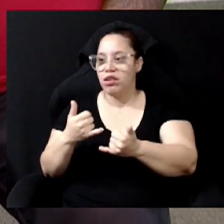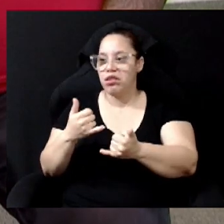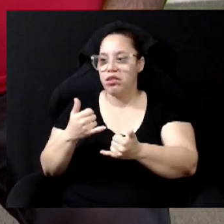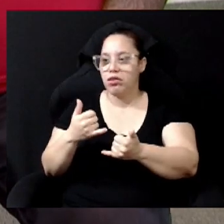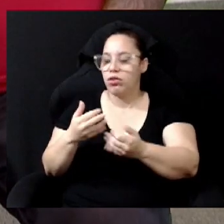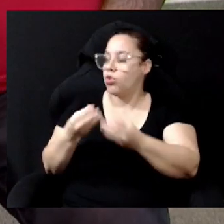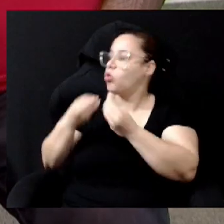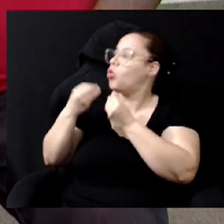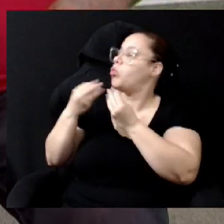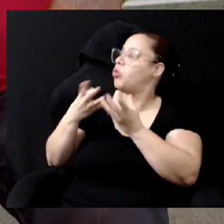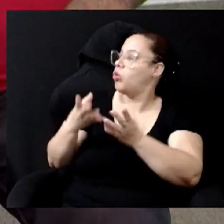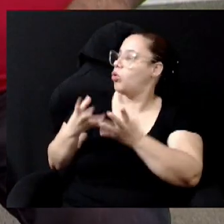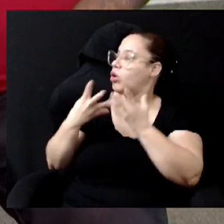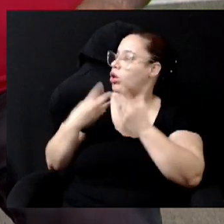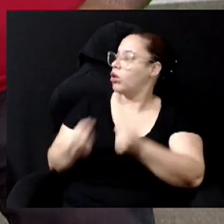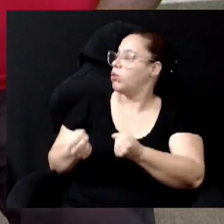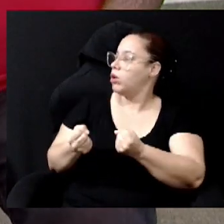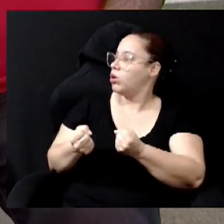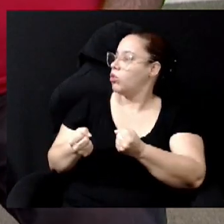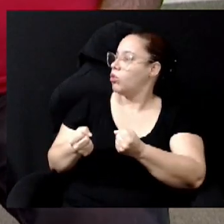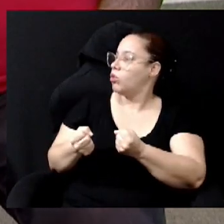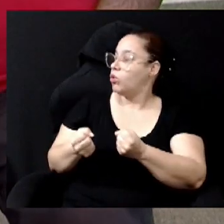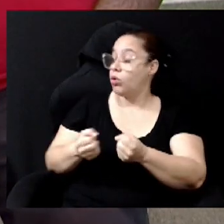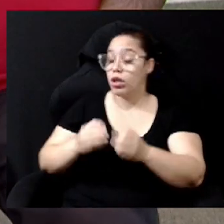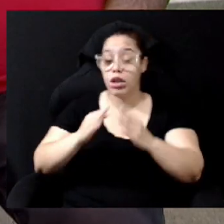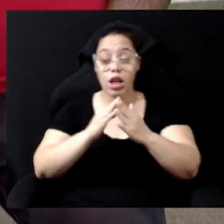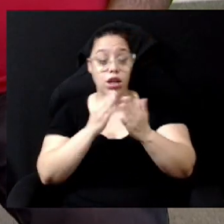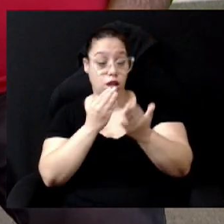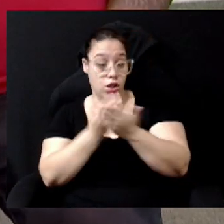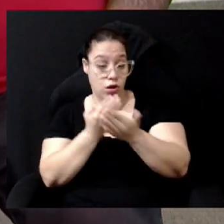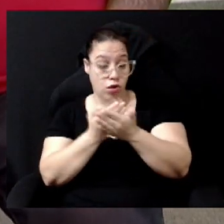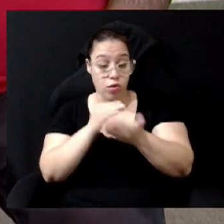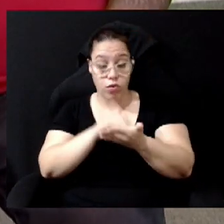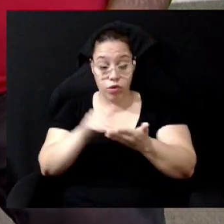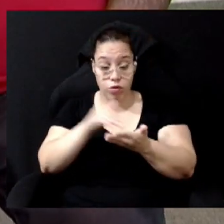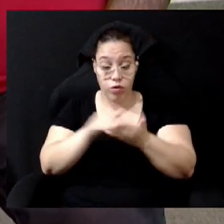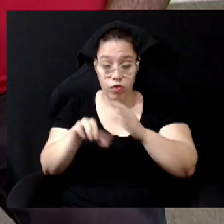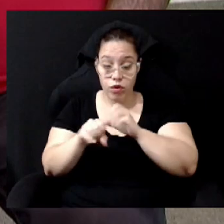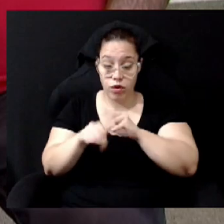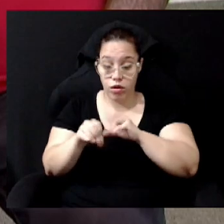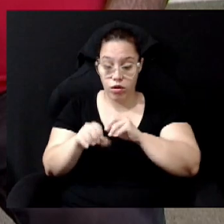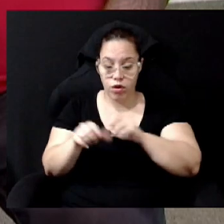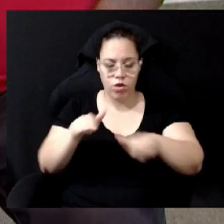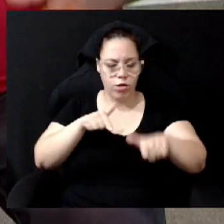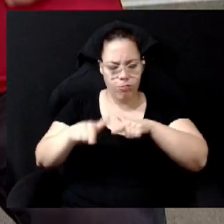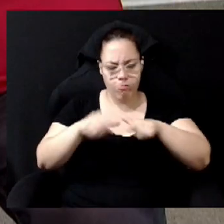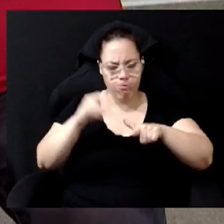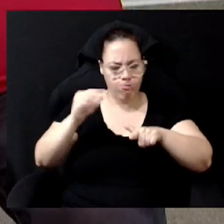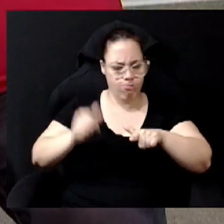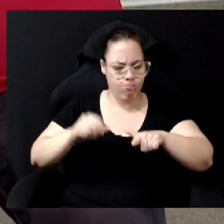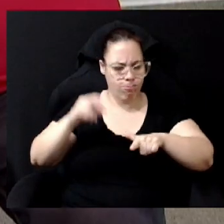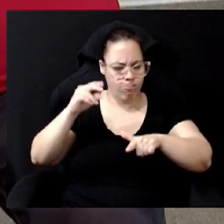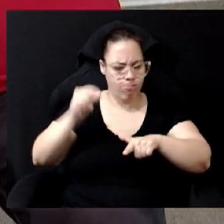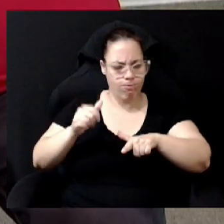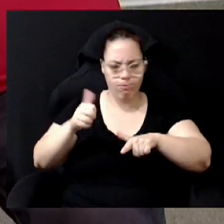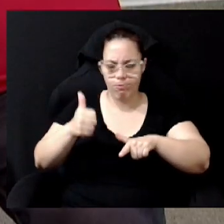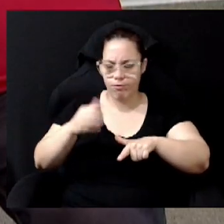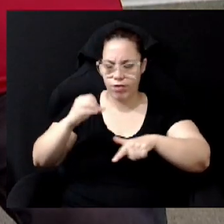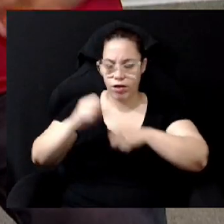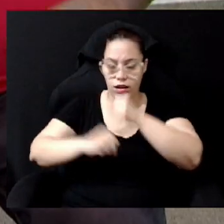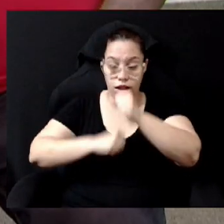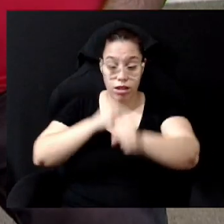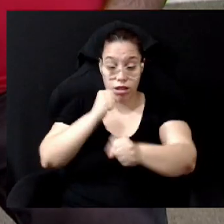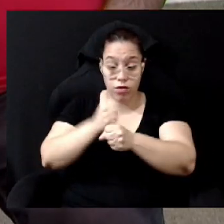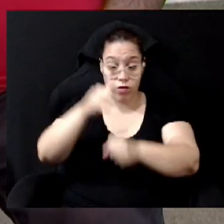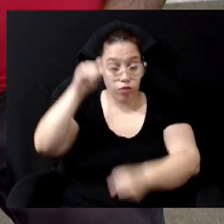esse acolhimento? Nas escolas, a Secretaria Municipal da Educação tem feito um trabalho já há mais de 10 anos, que é um trabalho de prevenção. Aqui a